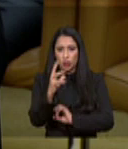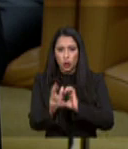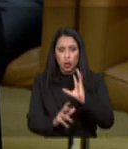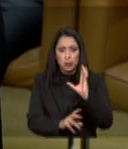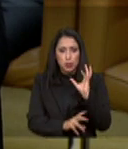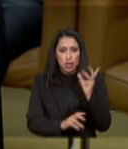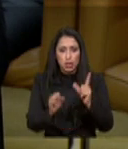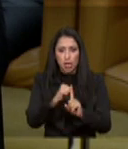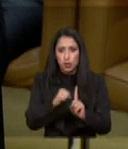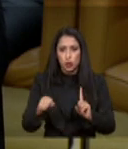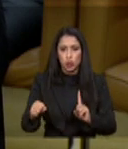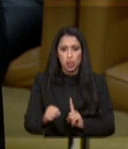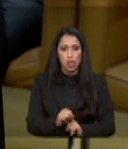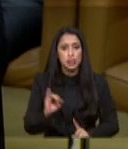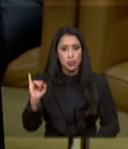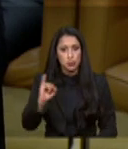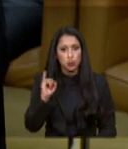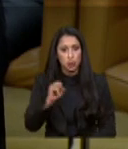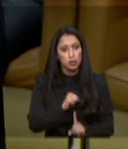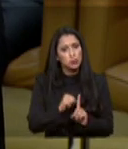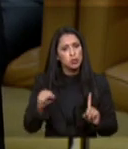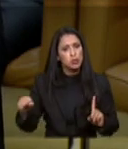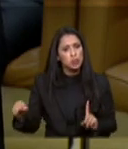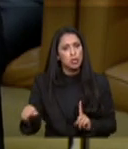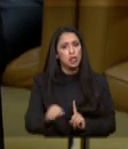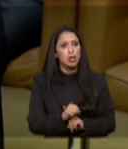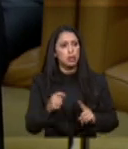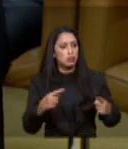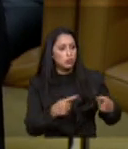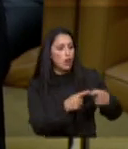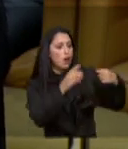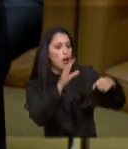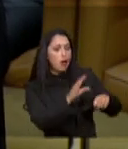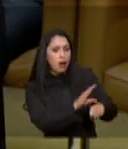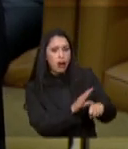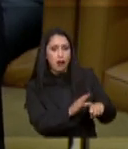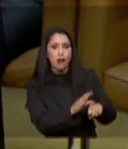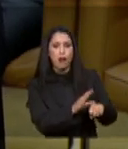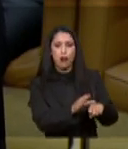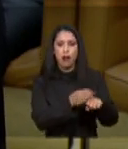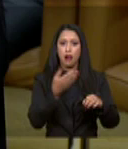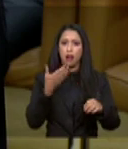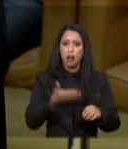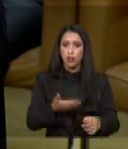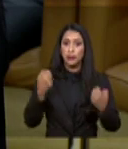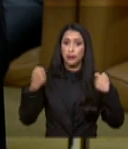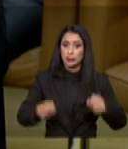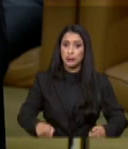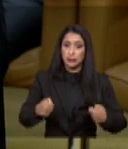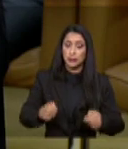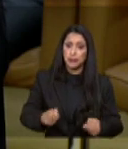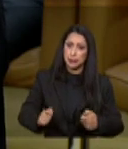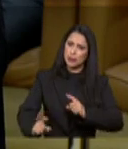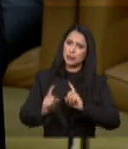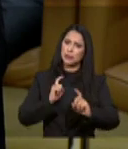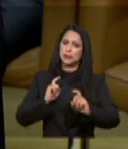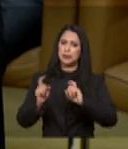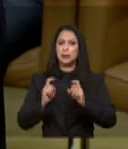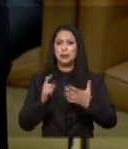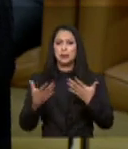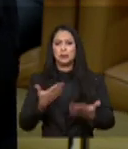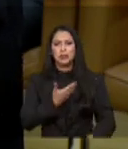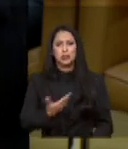essenciais à população, e estando constitucionalmente direcionada à eficiência, às condições necessárias para o agente público